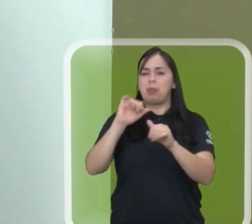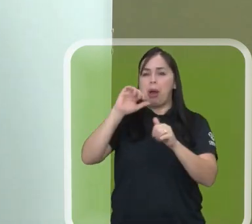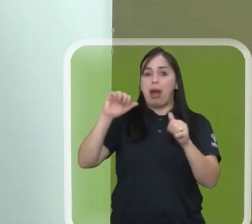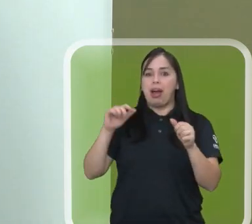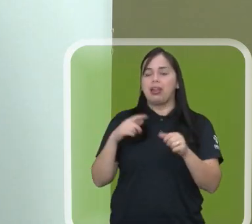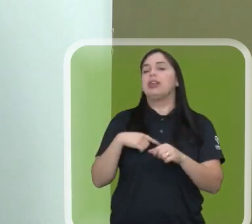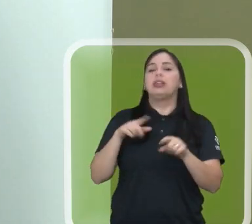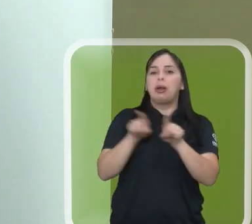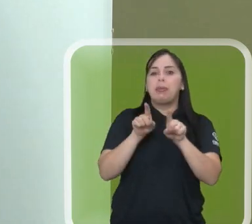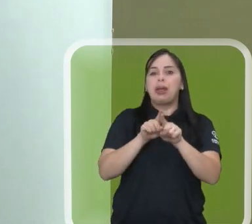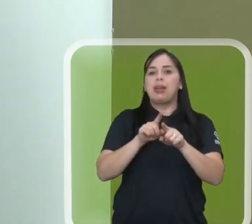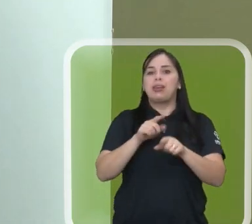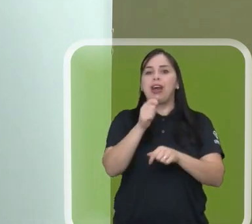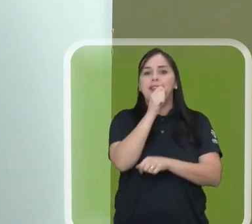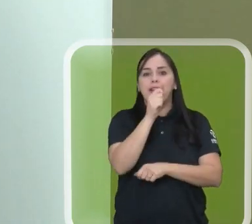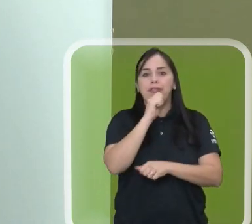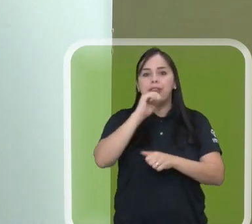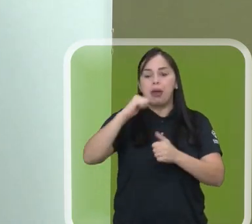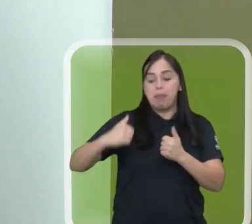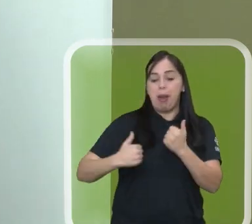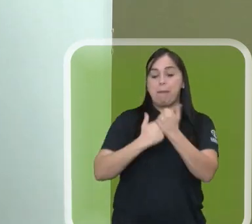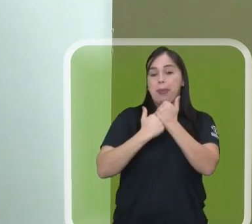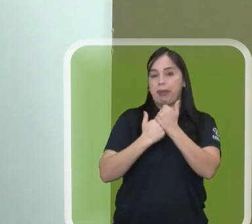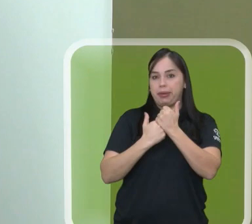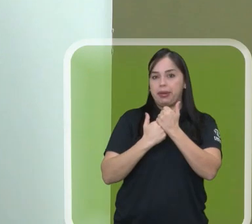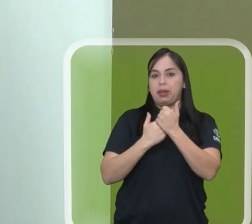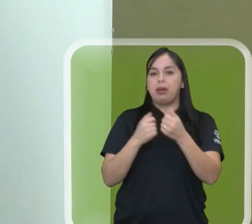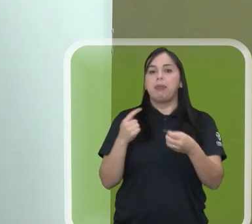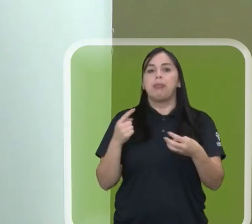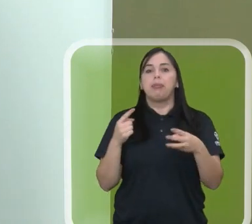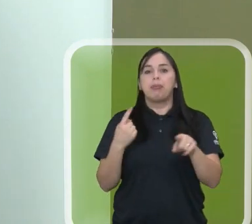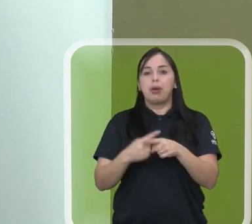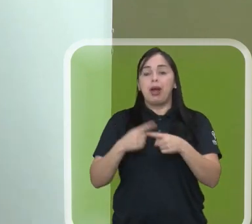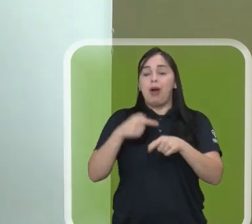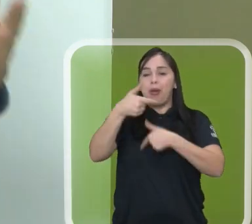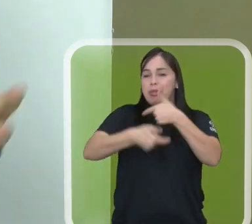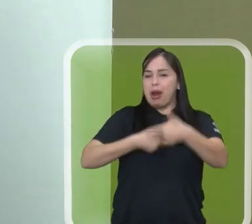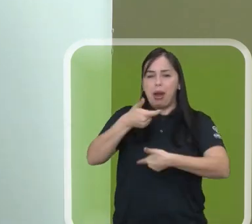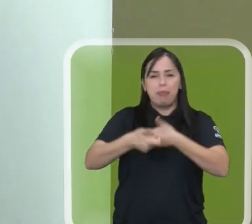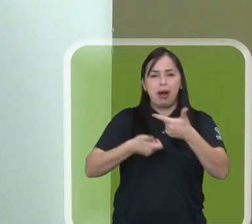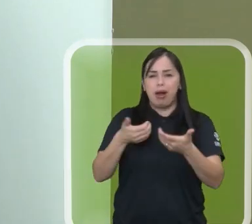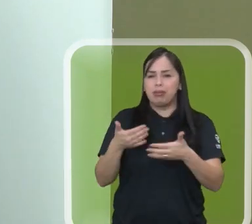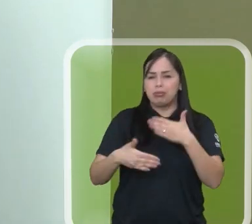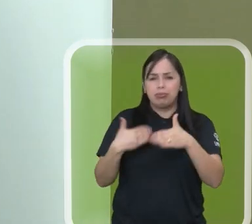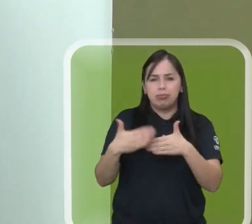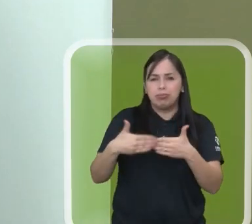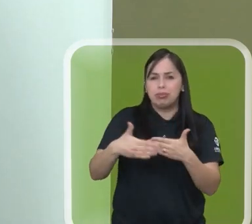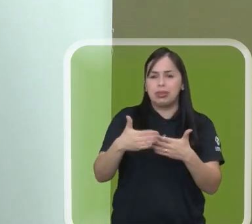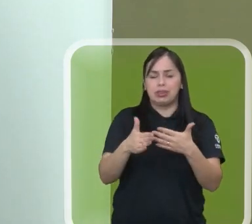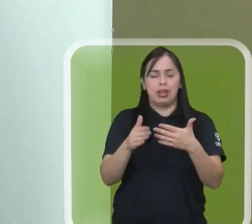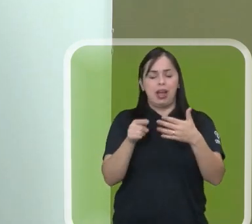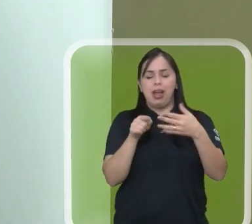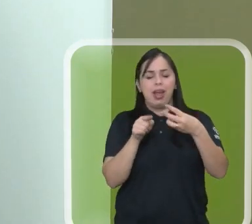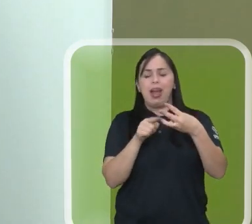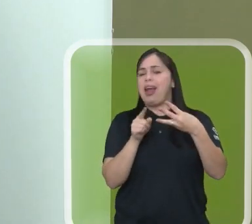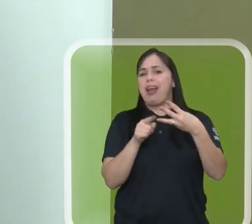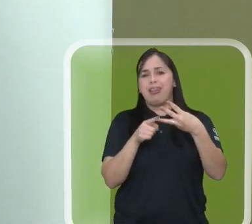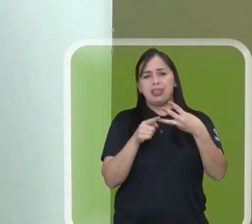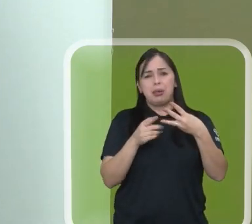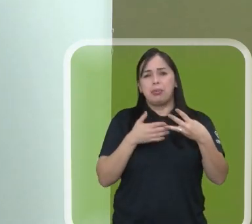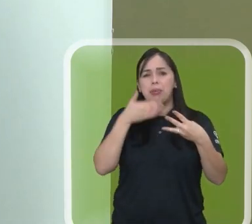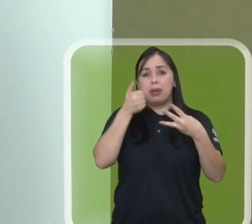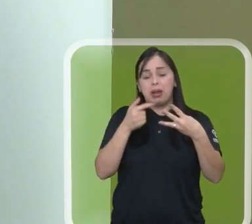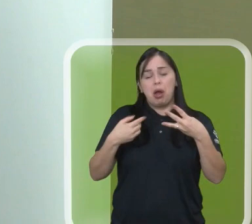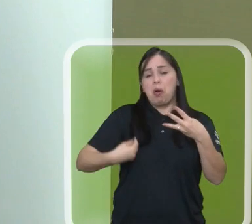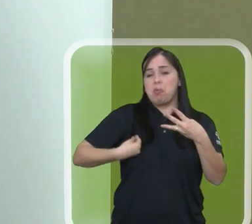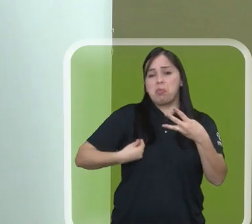dele. Sem dúvida. Até pelo trabalho que ele também vinha desenvolvendo nesse momento, né? Ele estava na Série A2 e vivendo também um bom